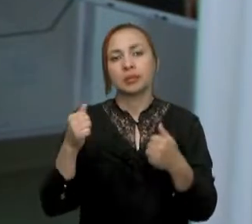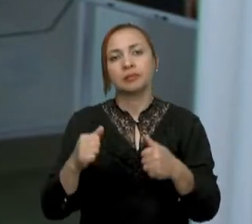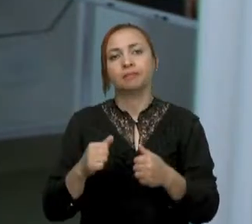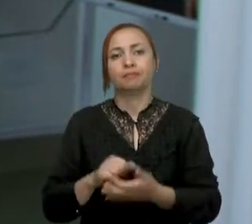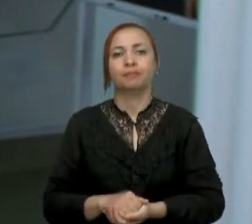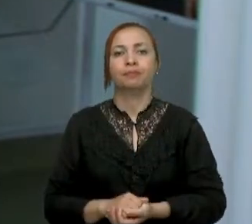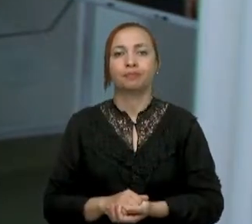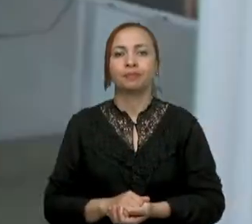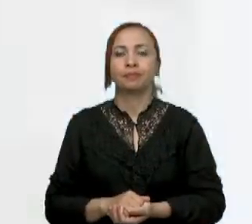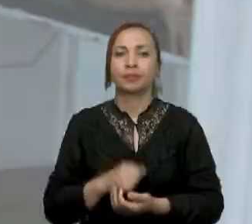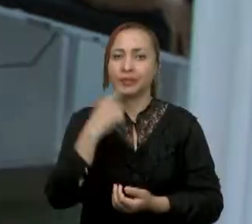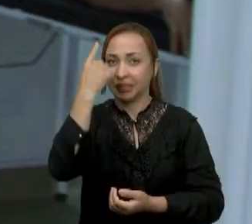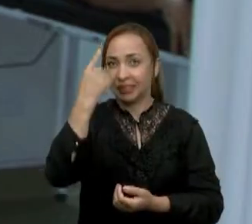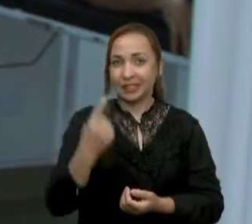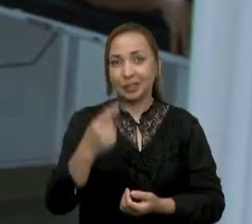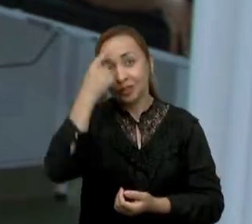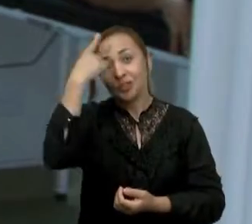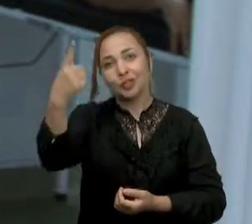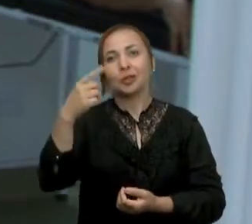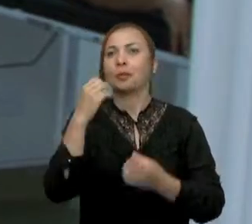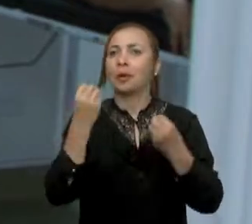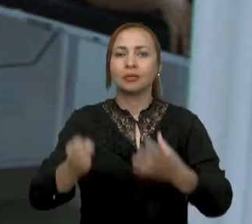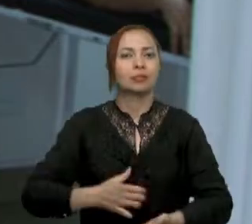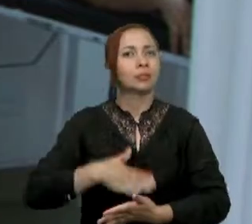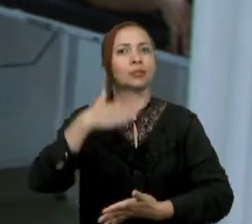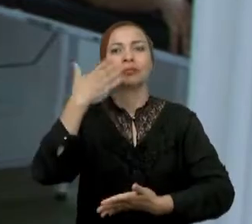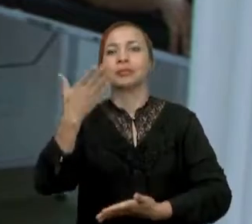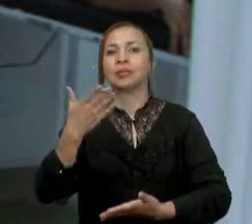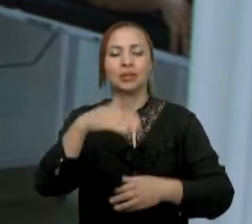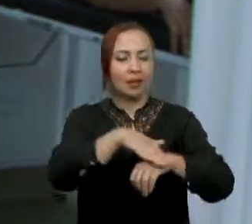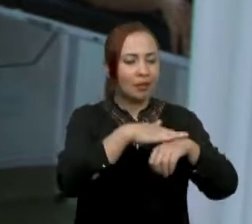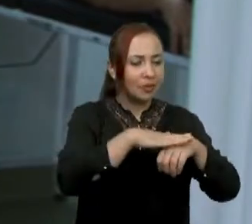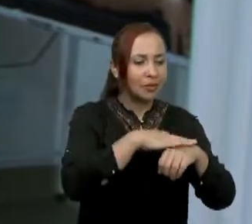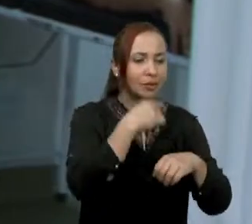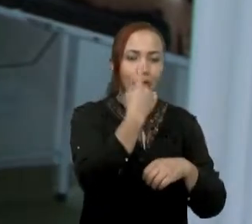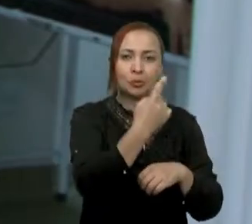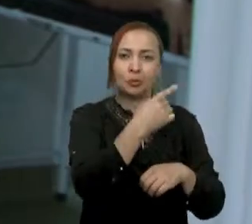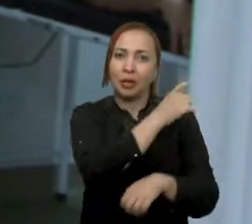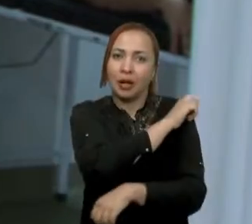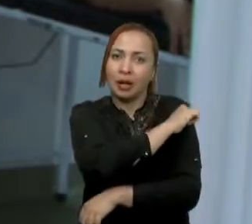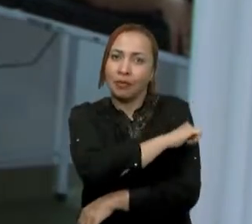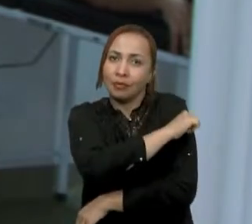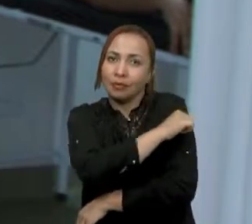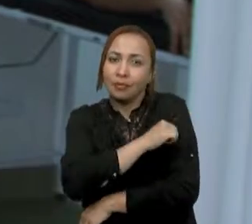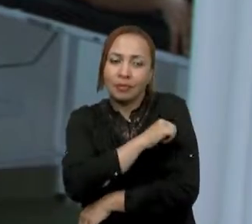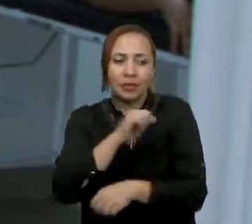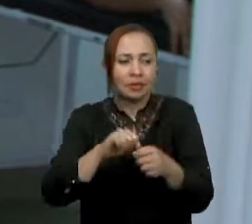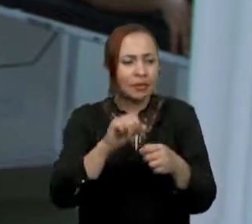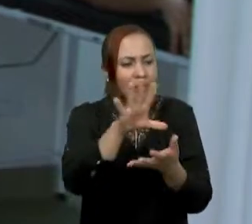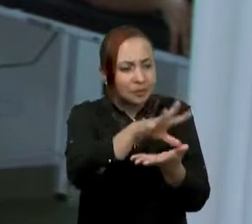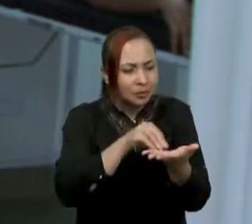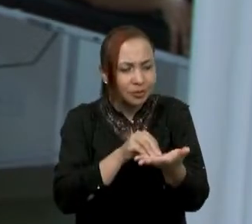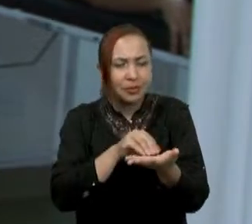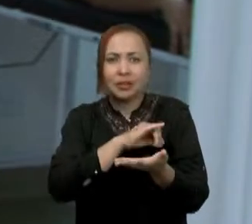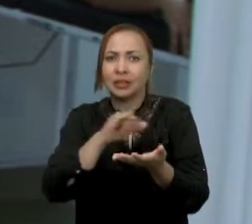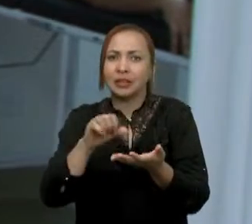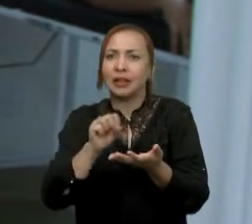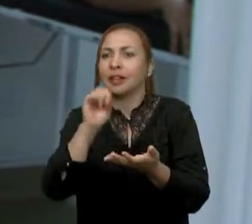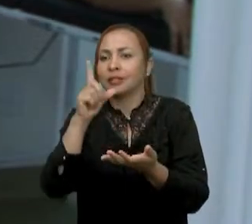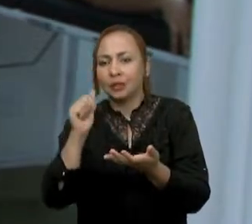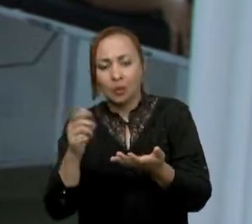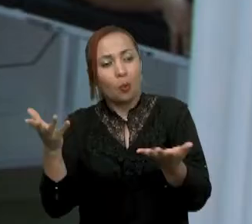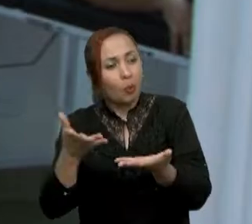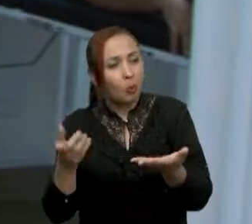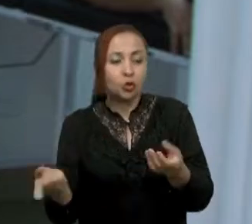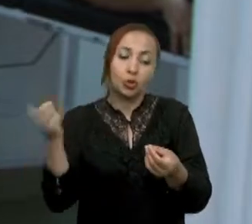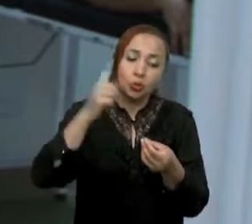e as pessoas estão sendo atendidas cara de uma surpresa né então assim você conversando com a enfermeira que faz o polimento ela sempre coloca